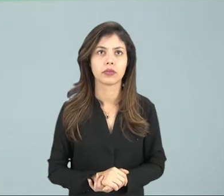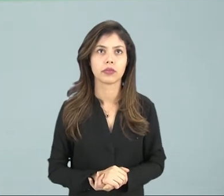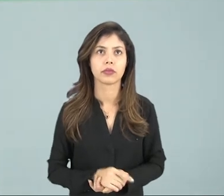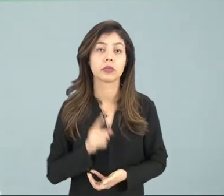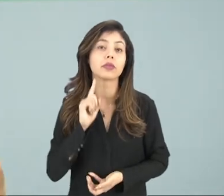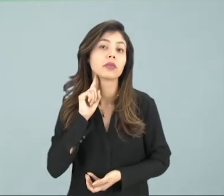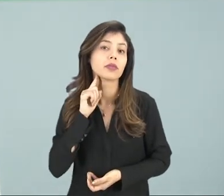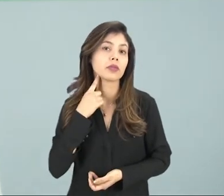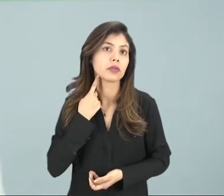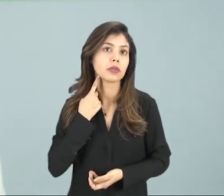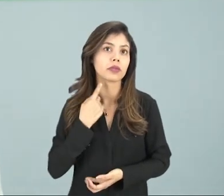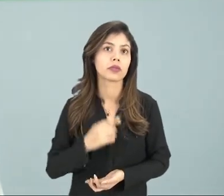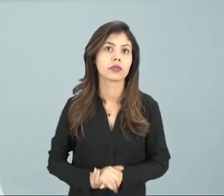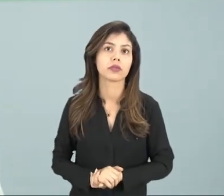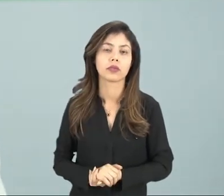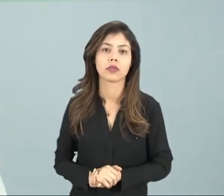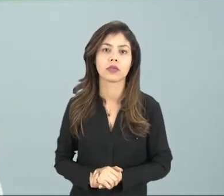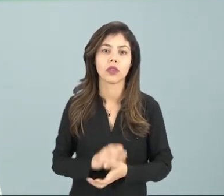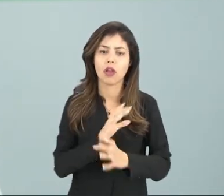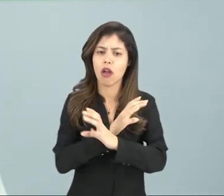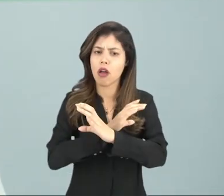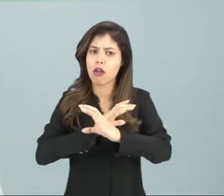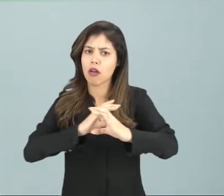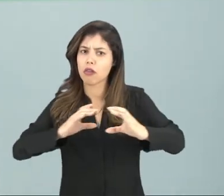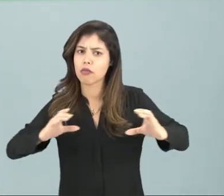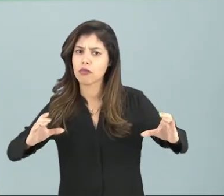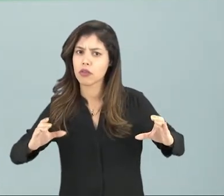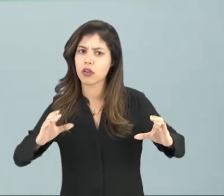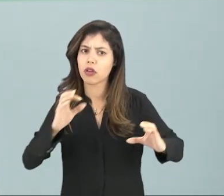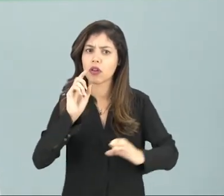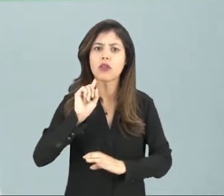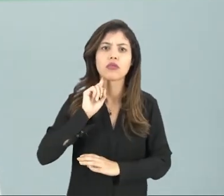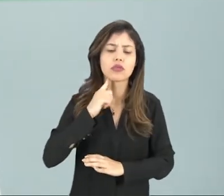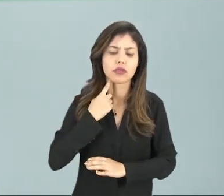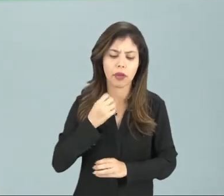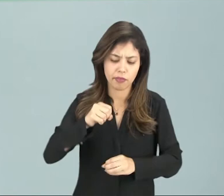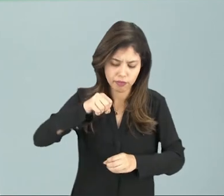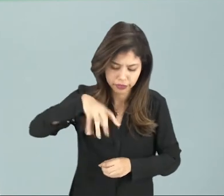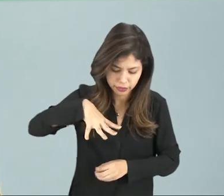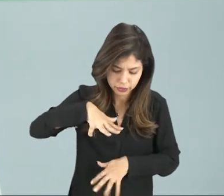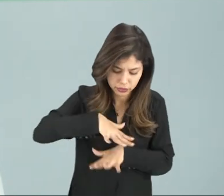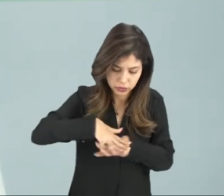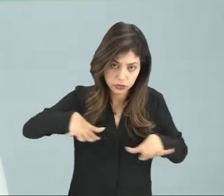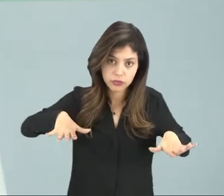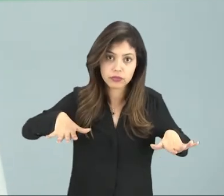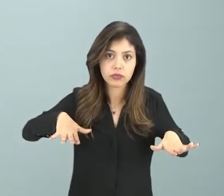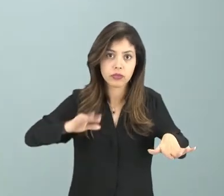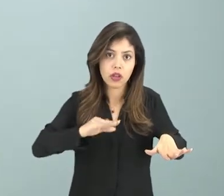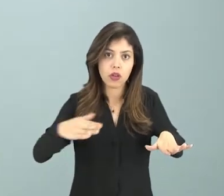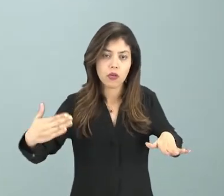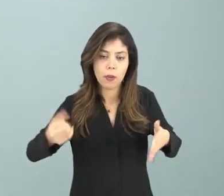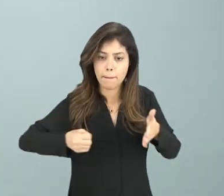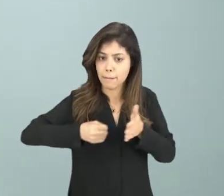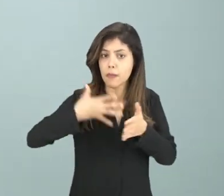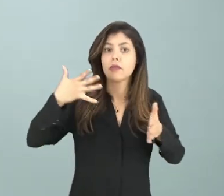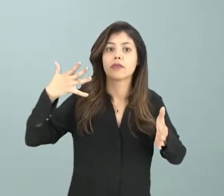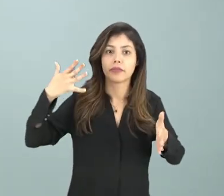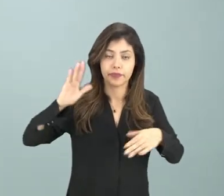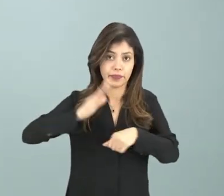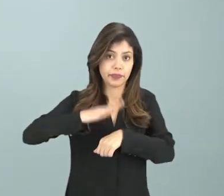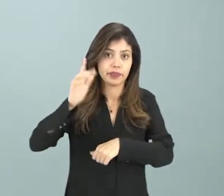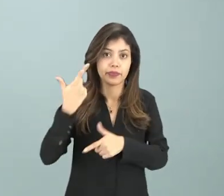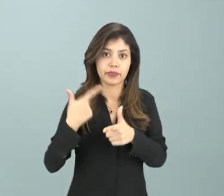lixo Nunca confie e quem joga eles jogam lixo no chão jamais quanto mais lixo